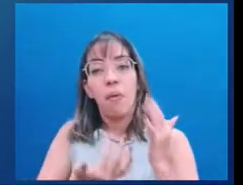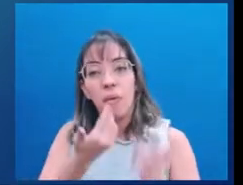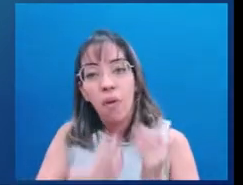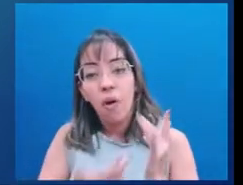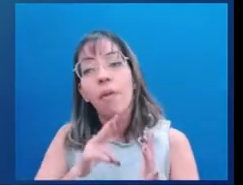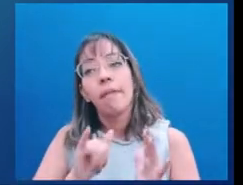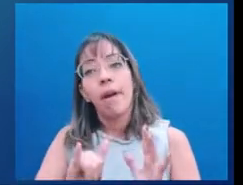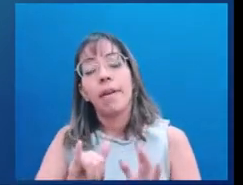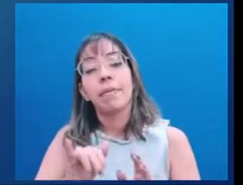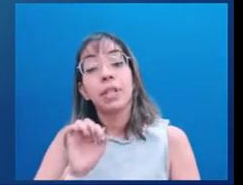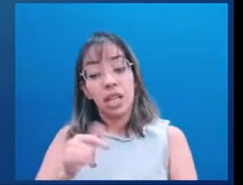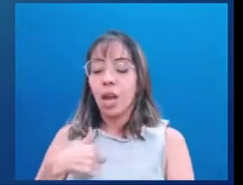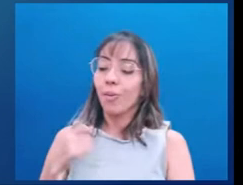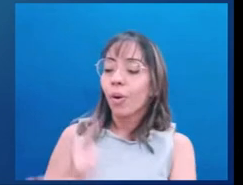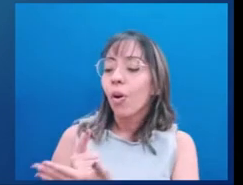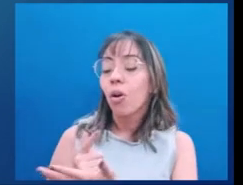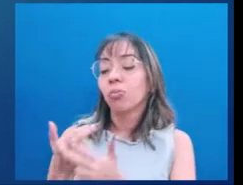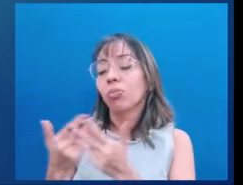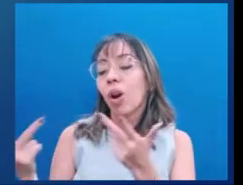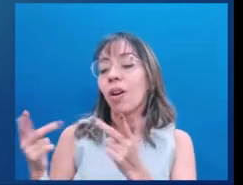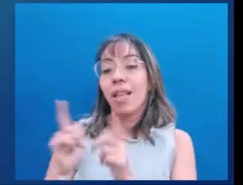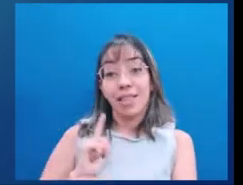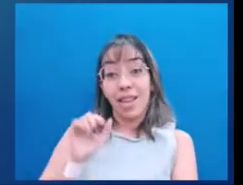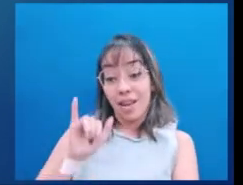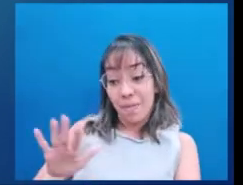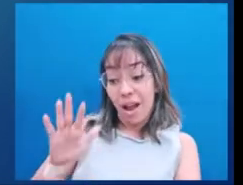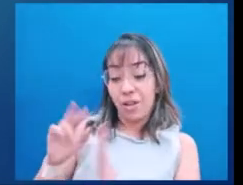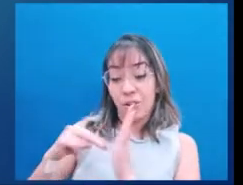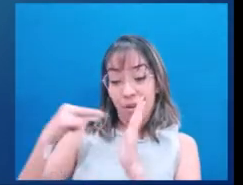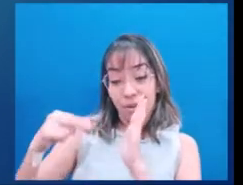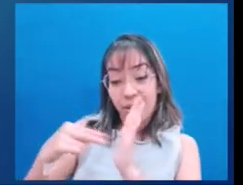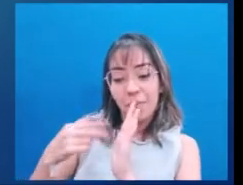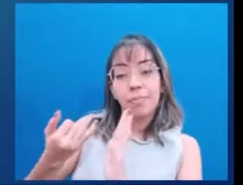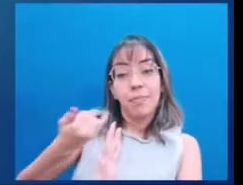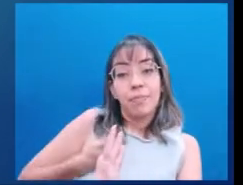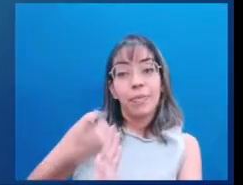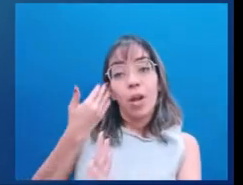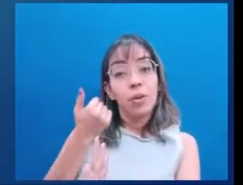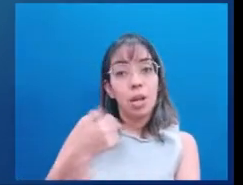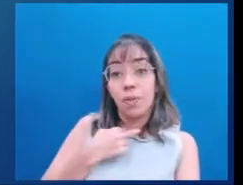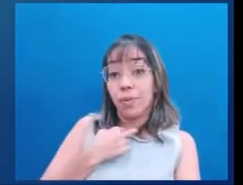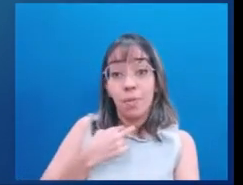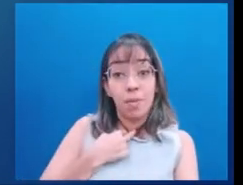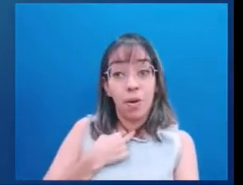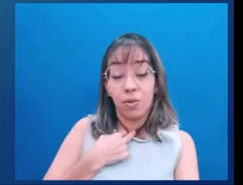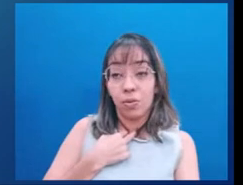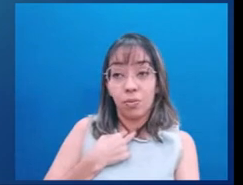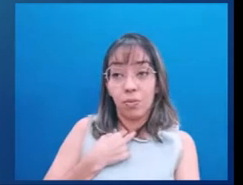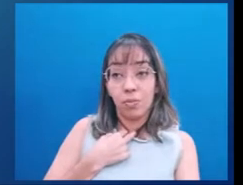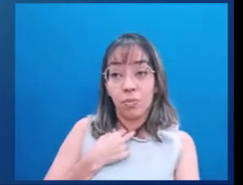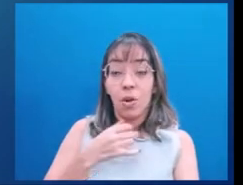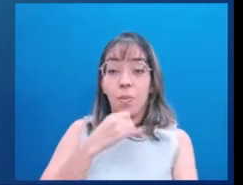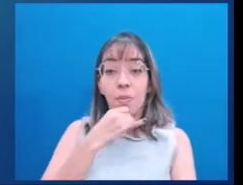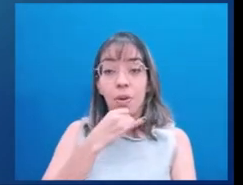calor. Então, se eu adquiro uma substância que tem esse pictograma, eu já sei, né, já tenho de antemão a informação que eu